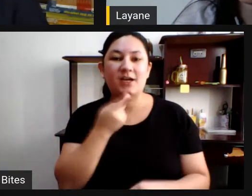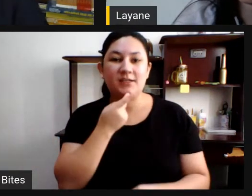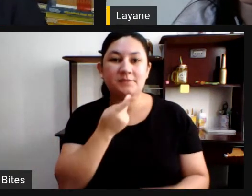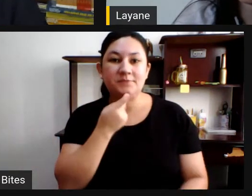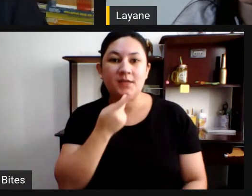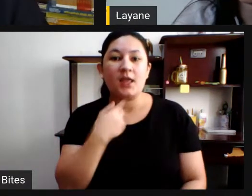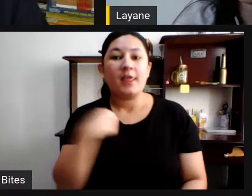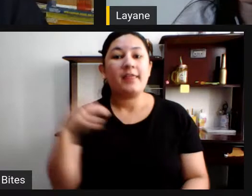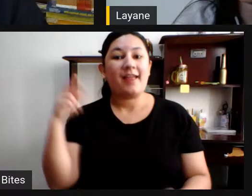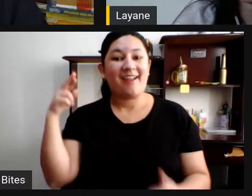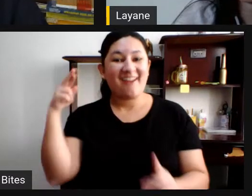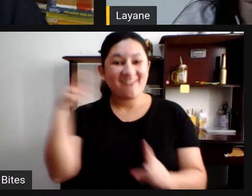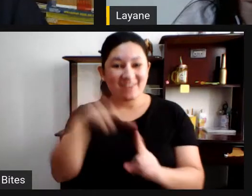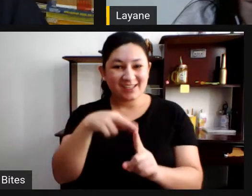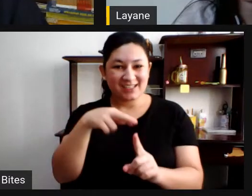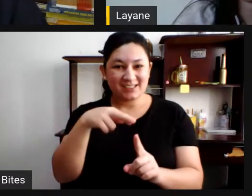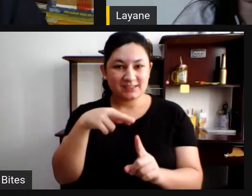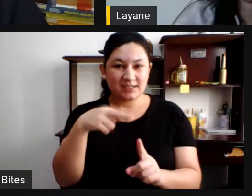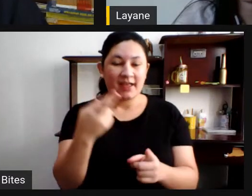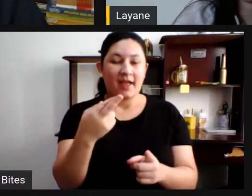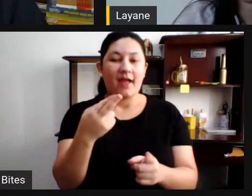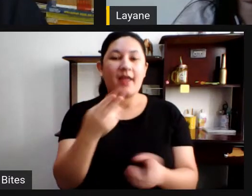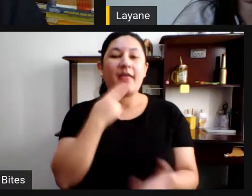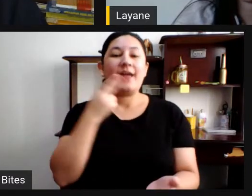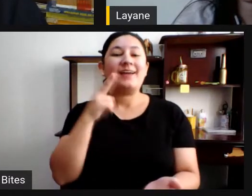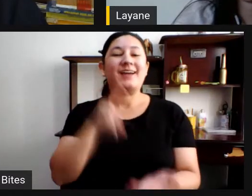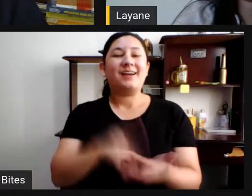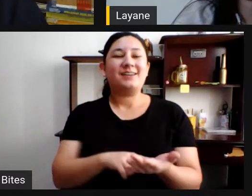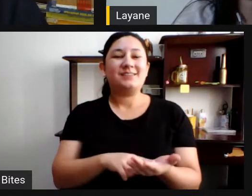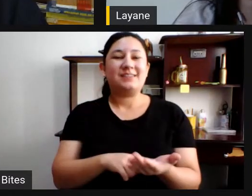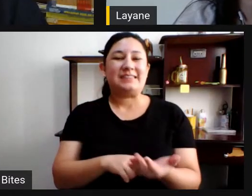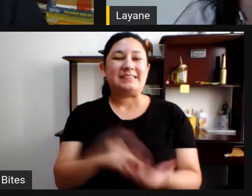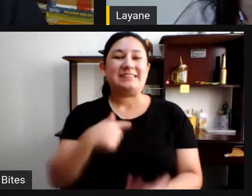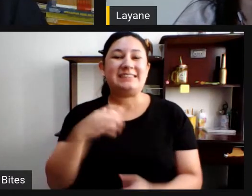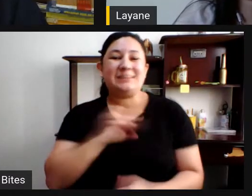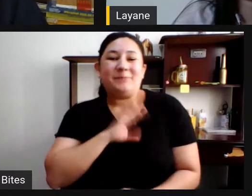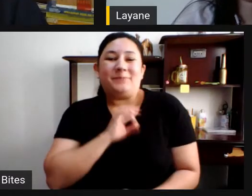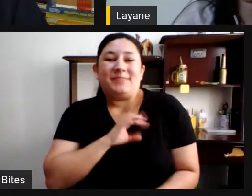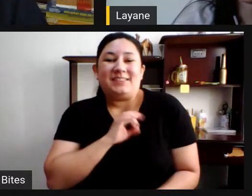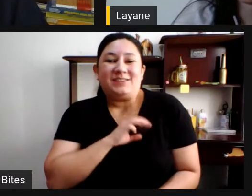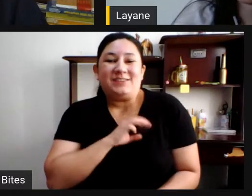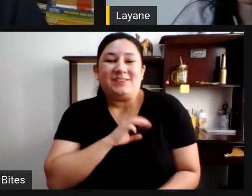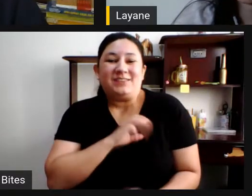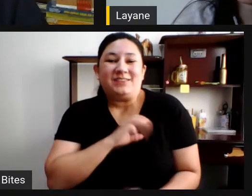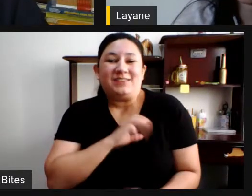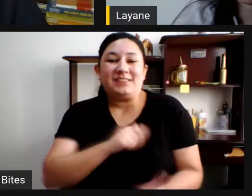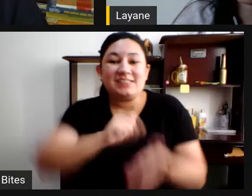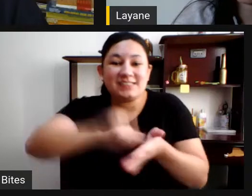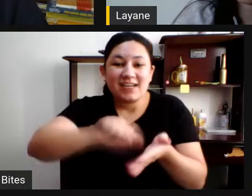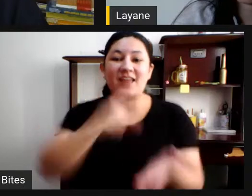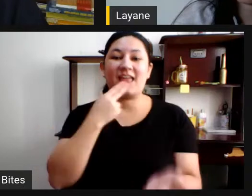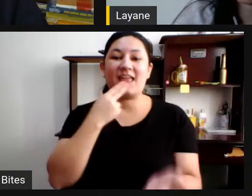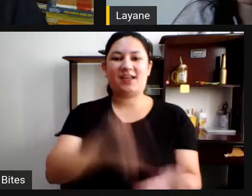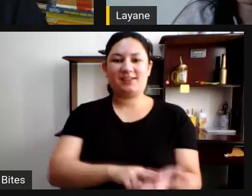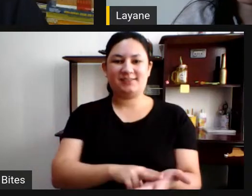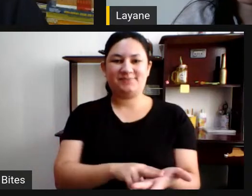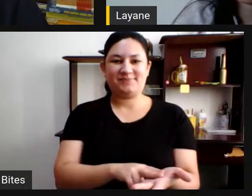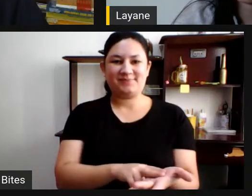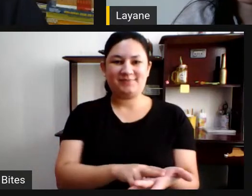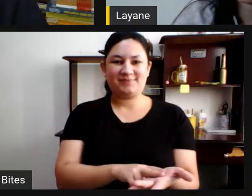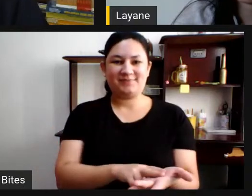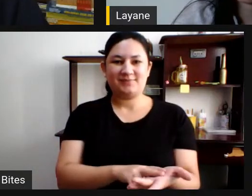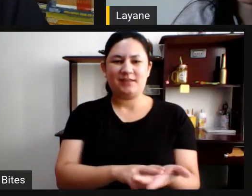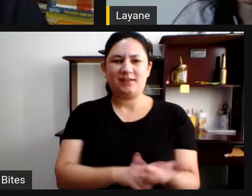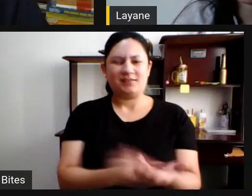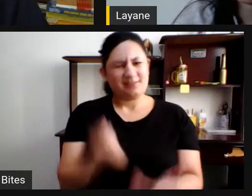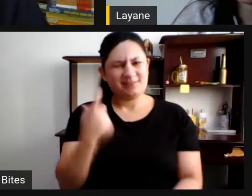referindo a cartas epistolofobia é fobia de escrever cartas e é estranho porque ele